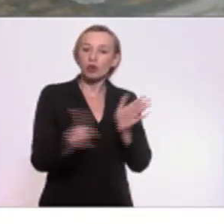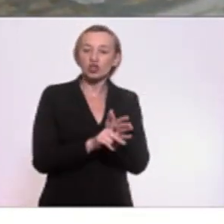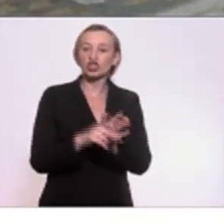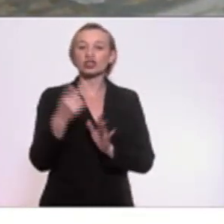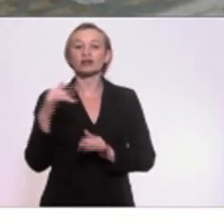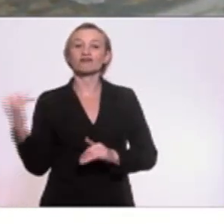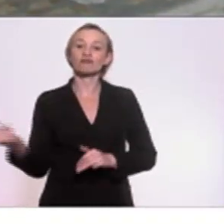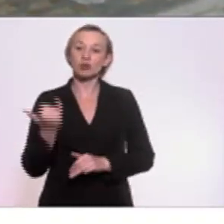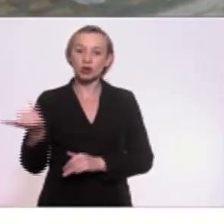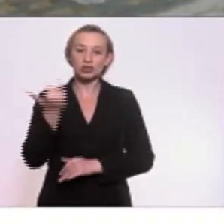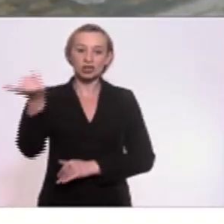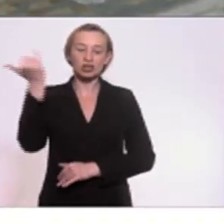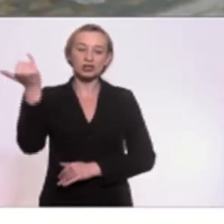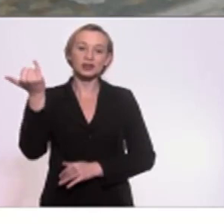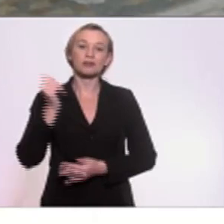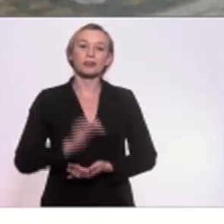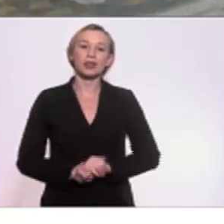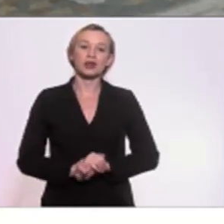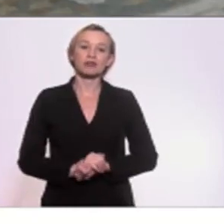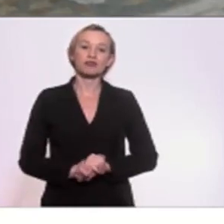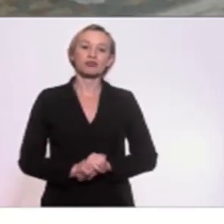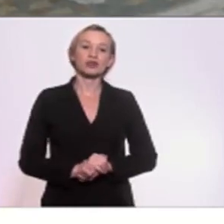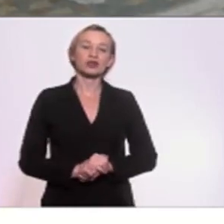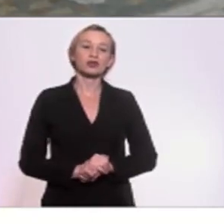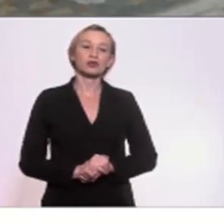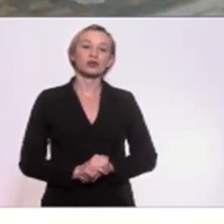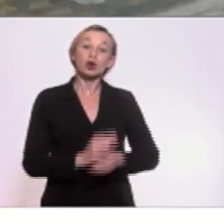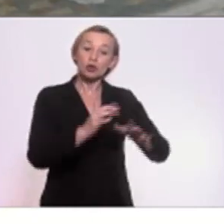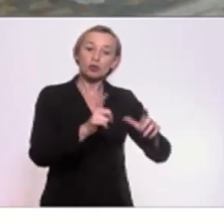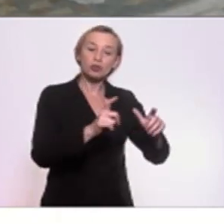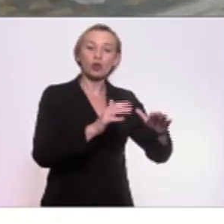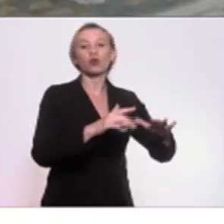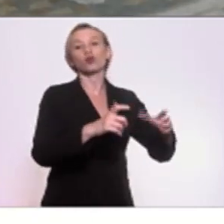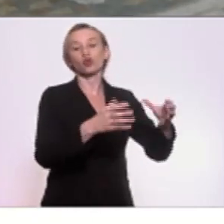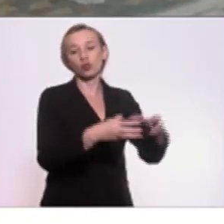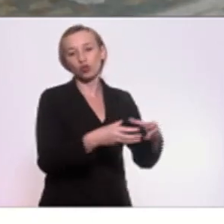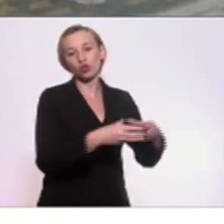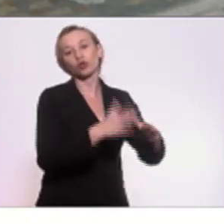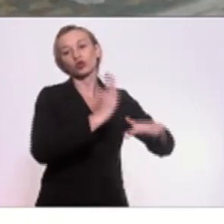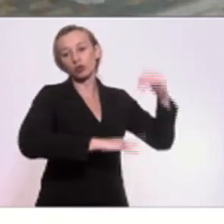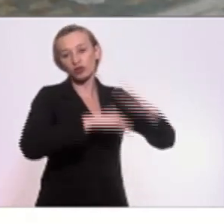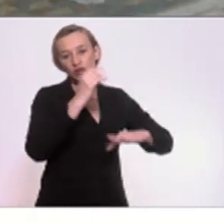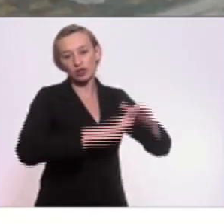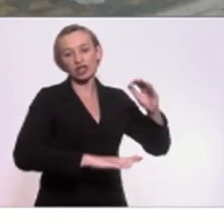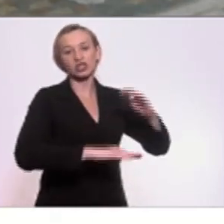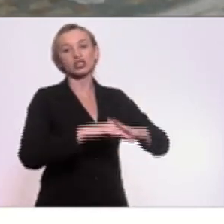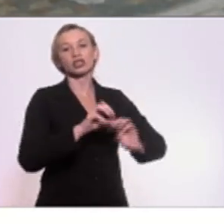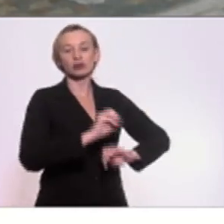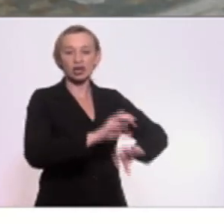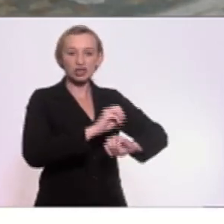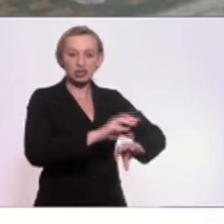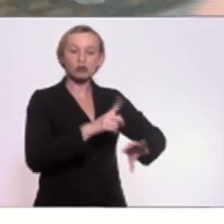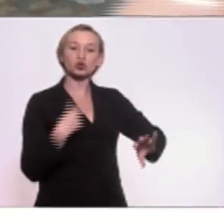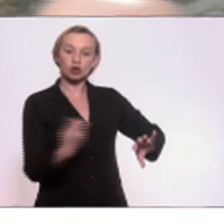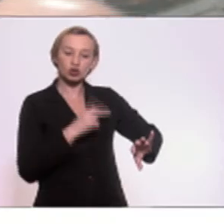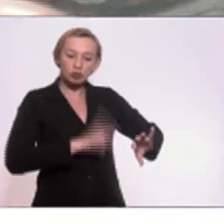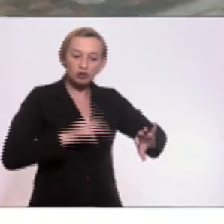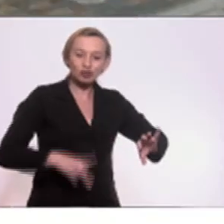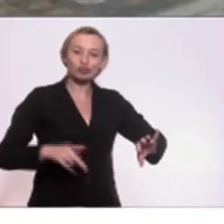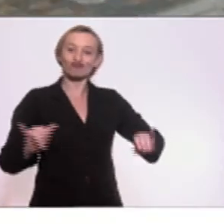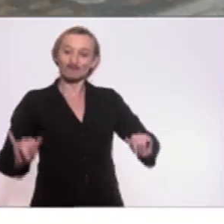suma importância para uma categoria que são os profissionais de educação, os nossos professores, que vêm sofrendo